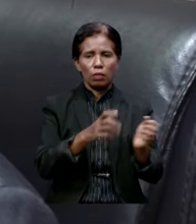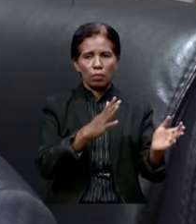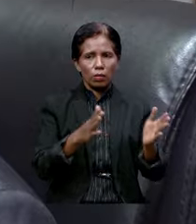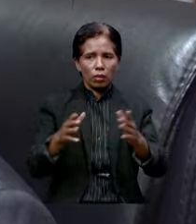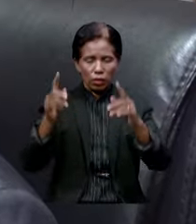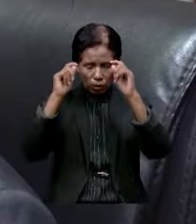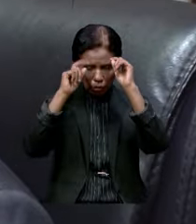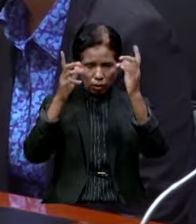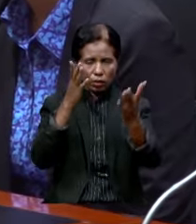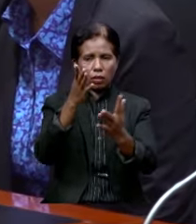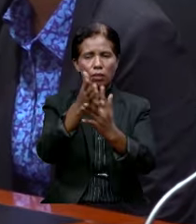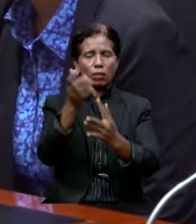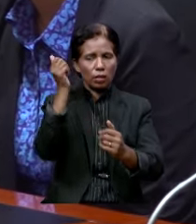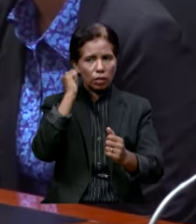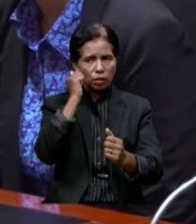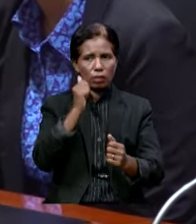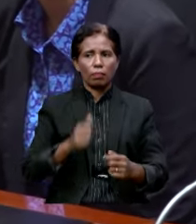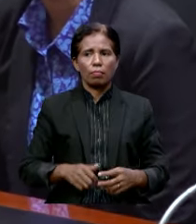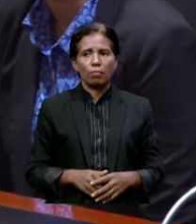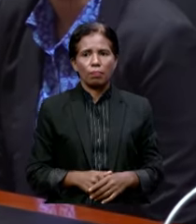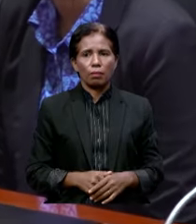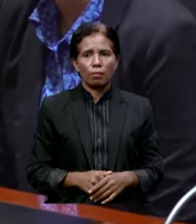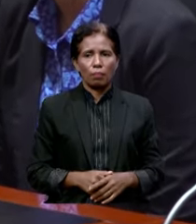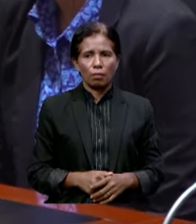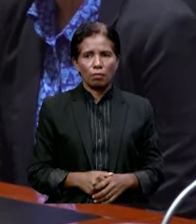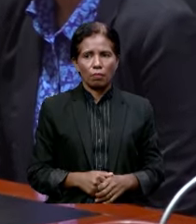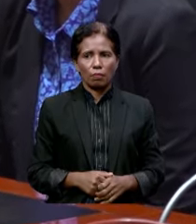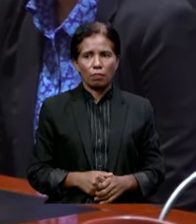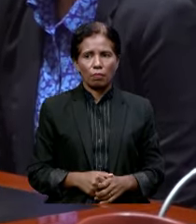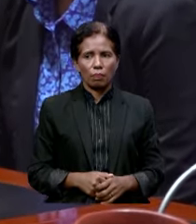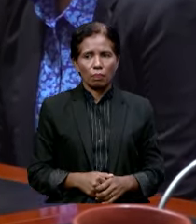adesão Timor-Leste em ASEAN. Luciano Moral, Adere Tsimenez, GMN.